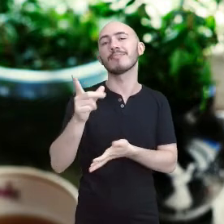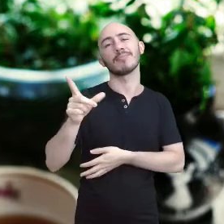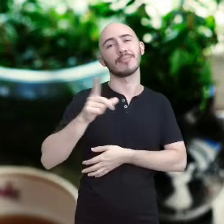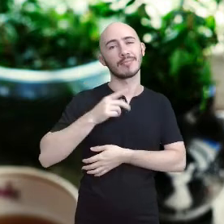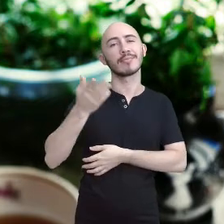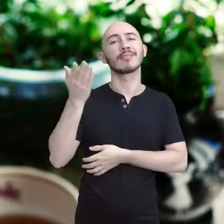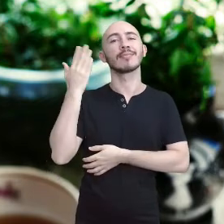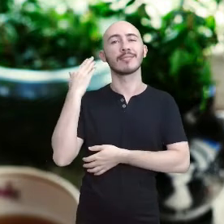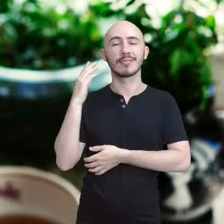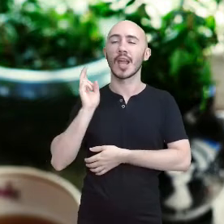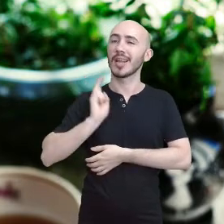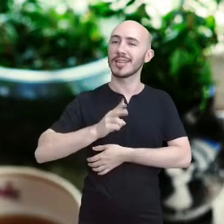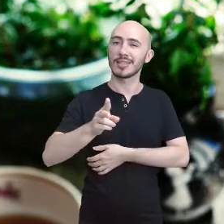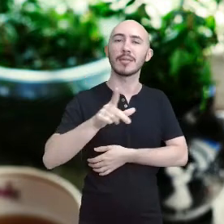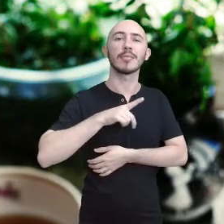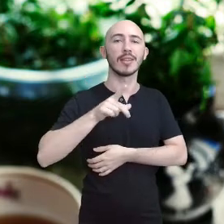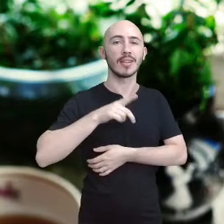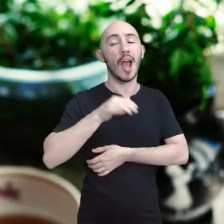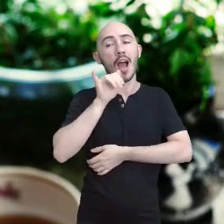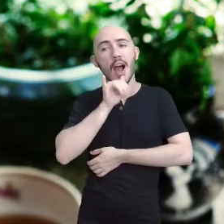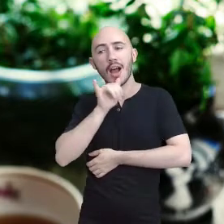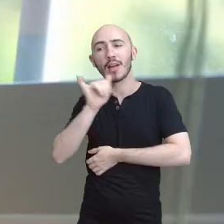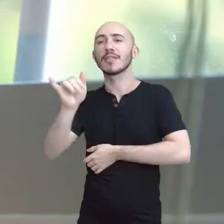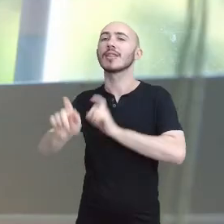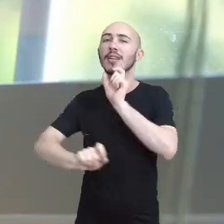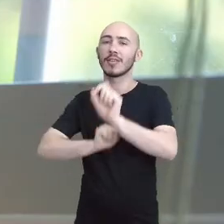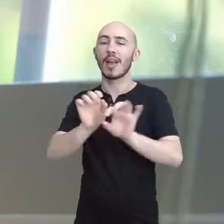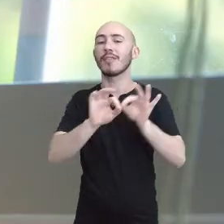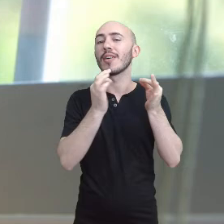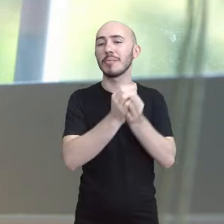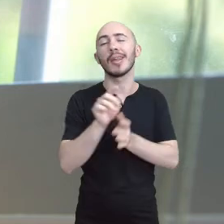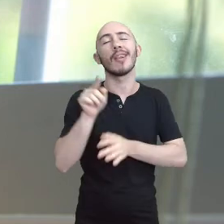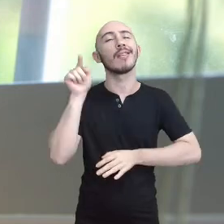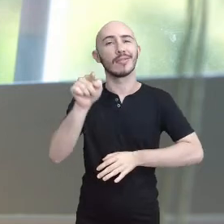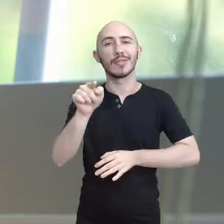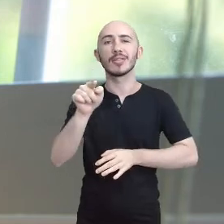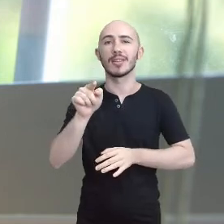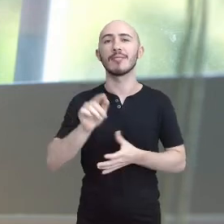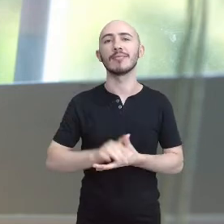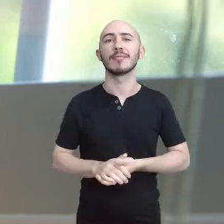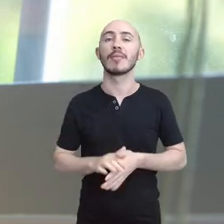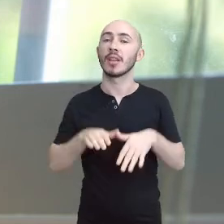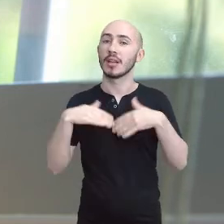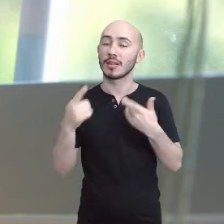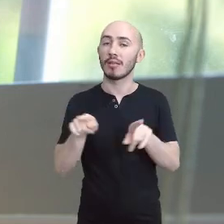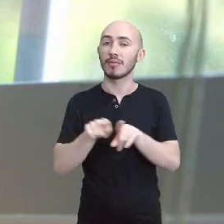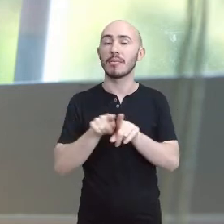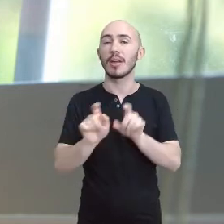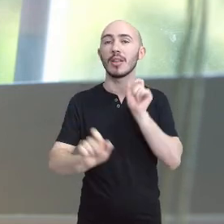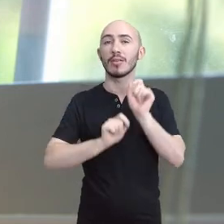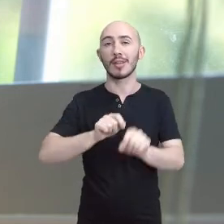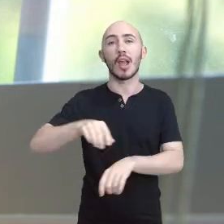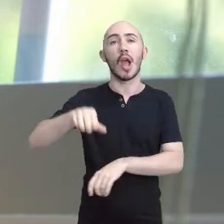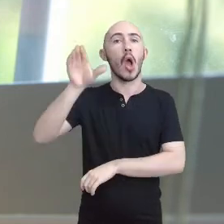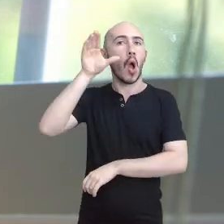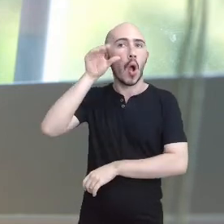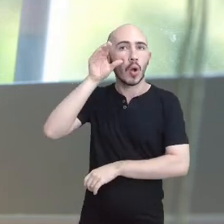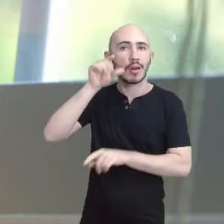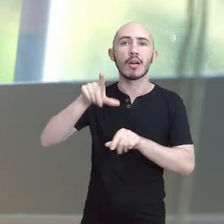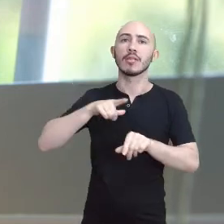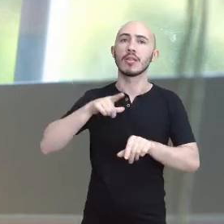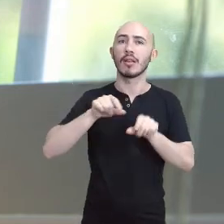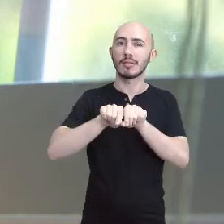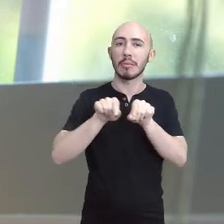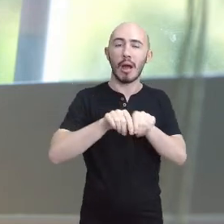o que você fez e vai te levando, enfim, vai te conduzindo. E outros são mais curiosos para poder enxergar, bota um binóculo